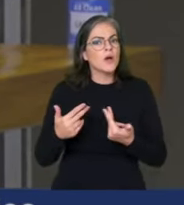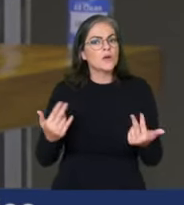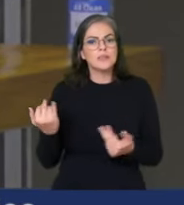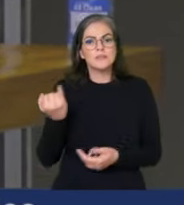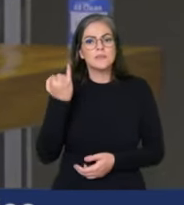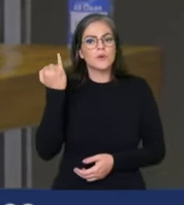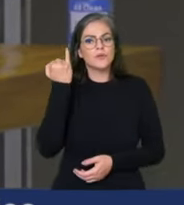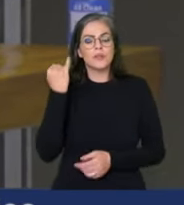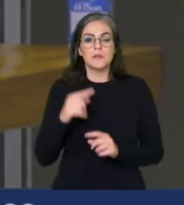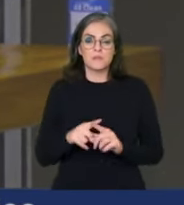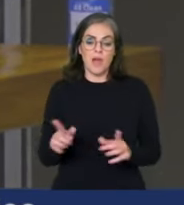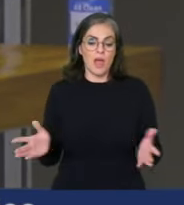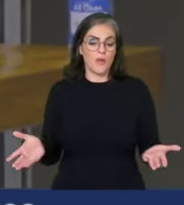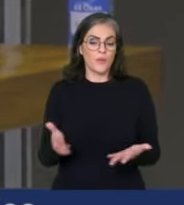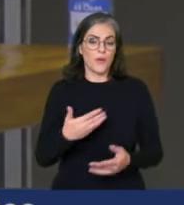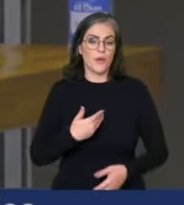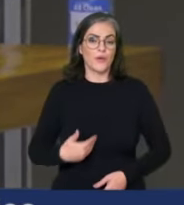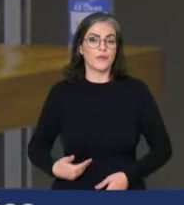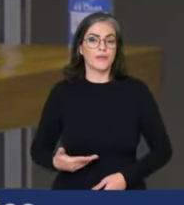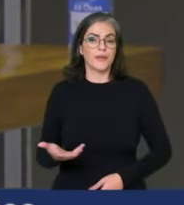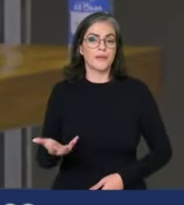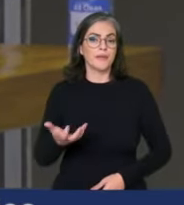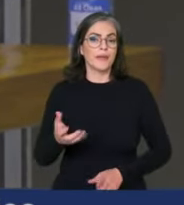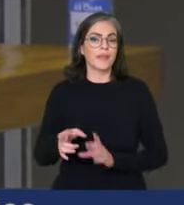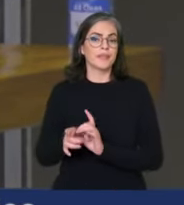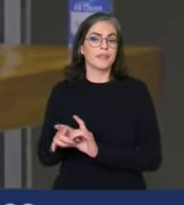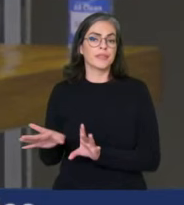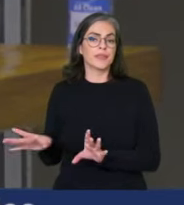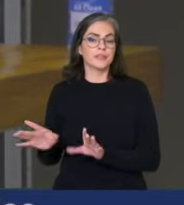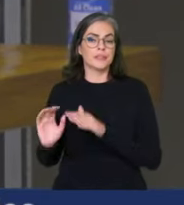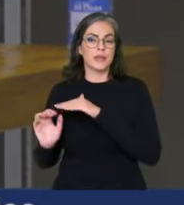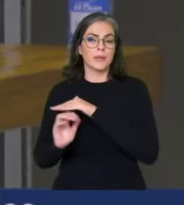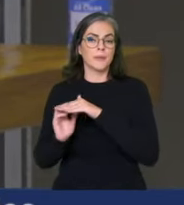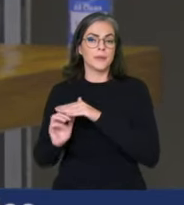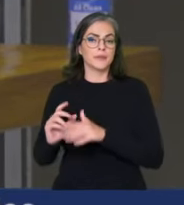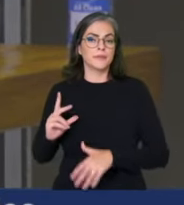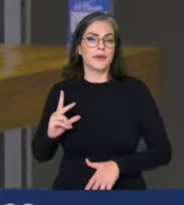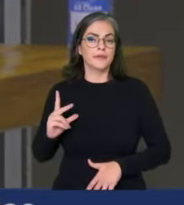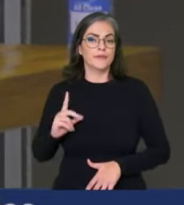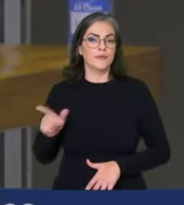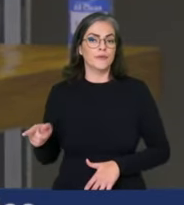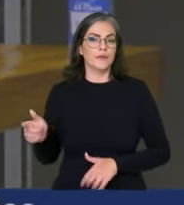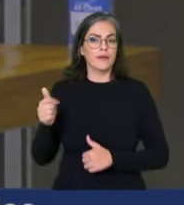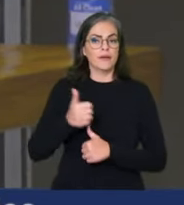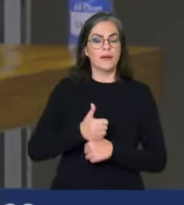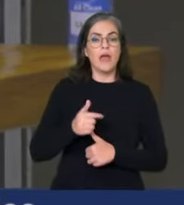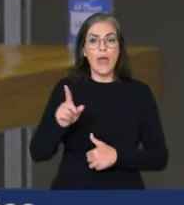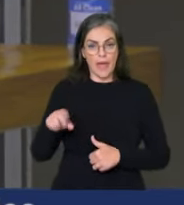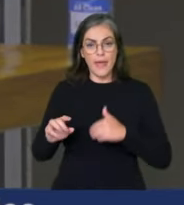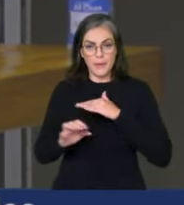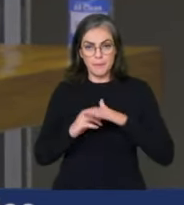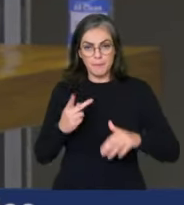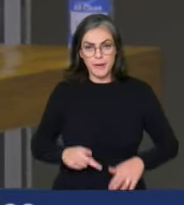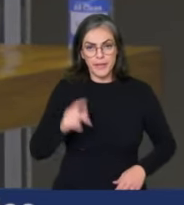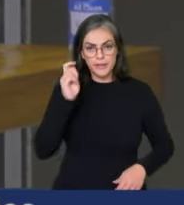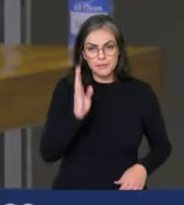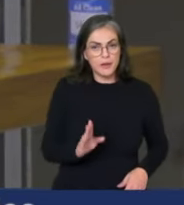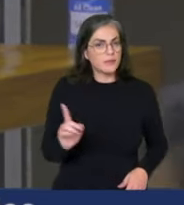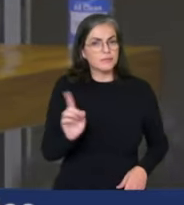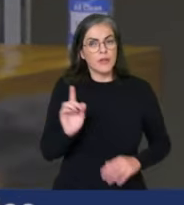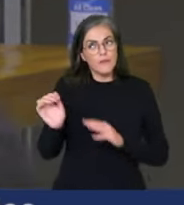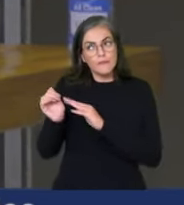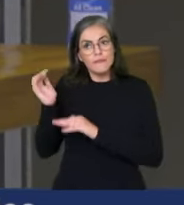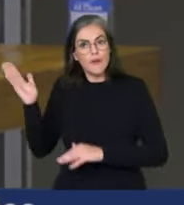governo simplesmente quer entregar na mão do capital privado internacional. A privatização da